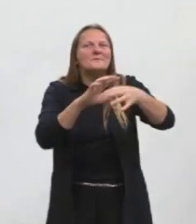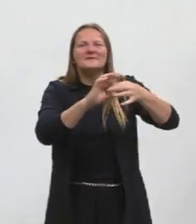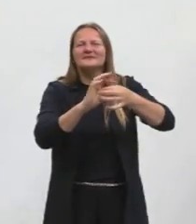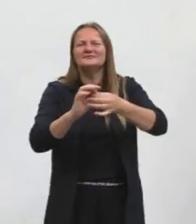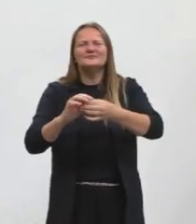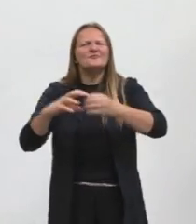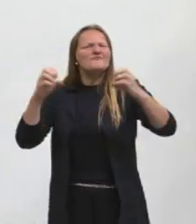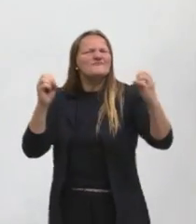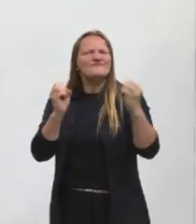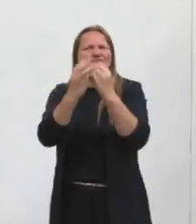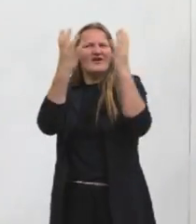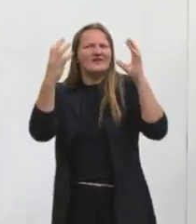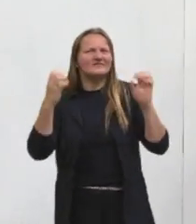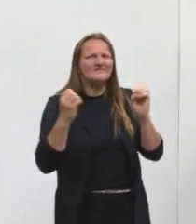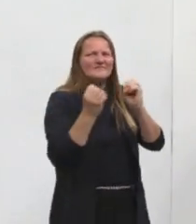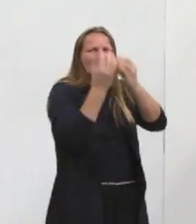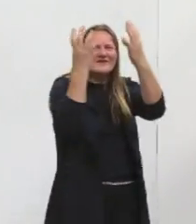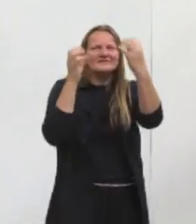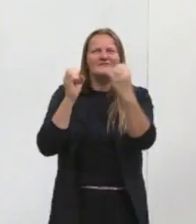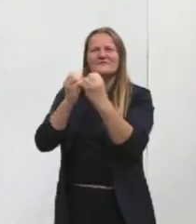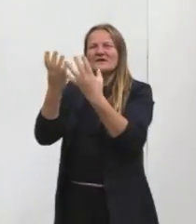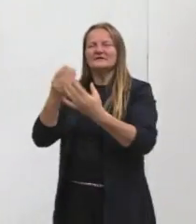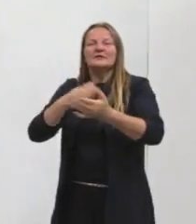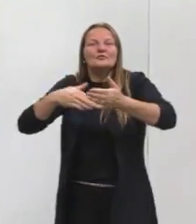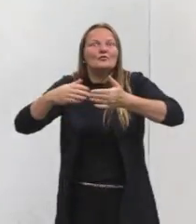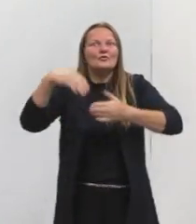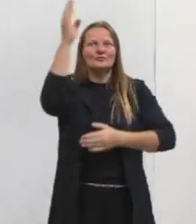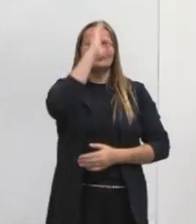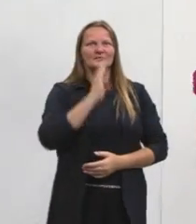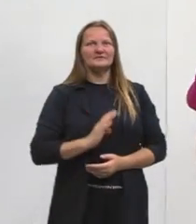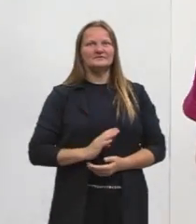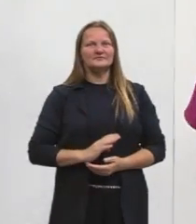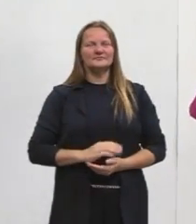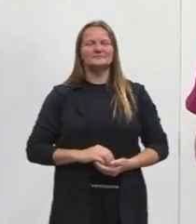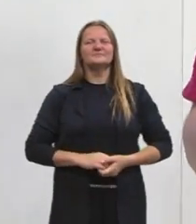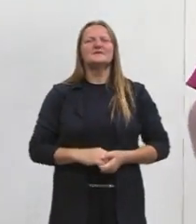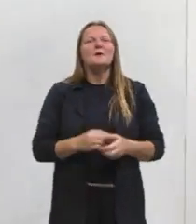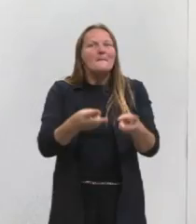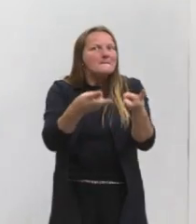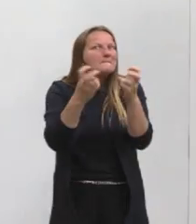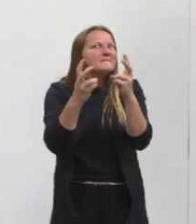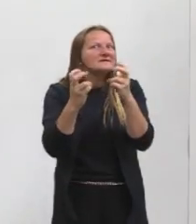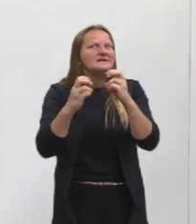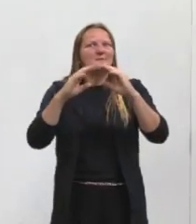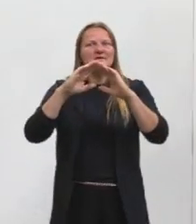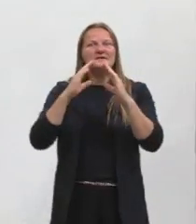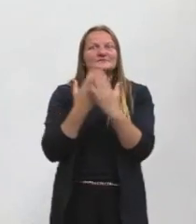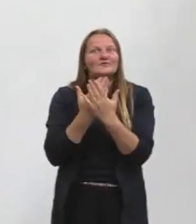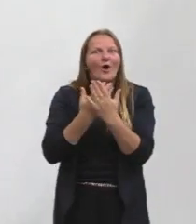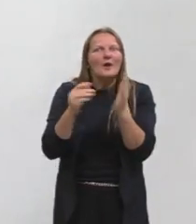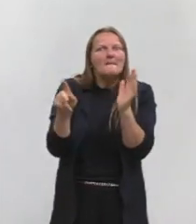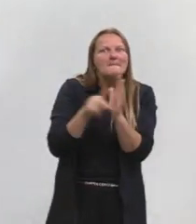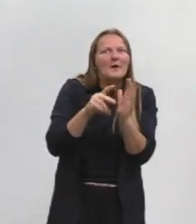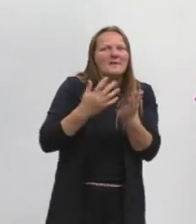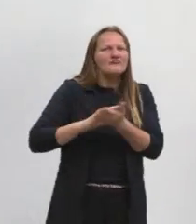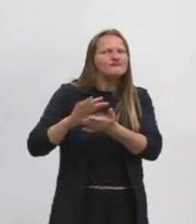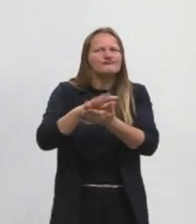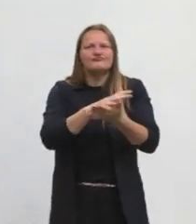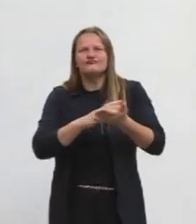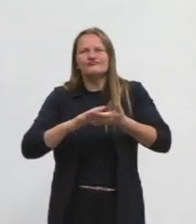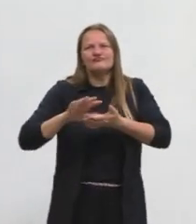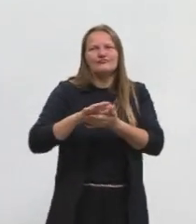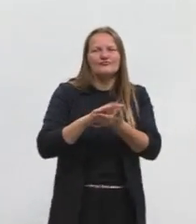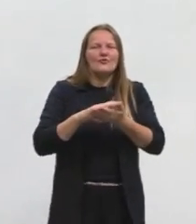grandes festejos né por todo o território brasileiro a gente percebe escolas de samba a gente percebe aquele